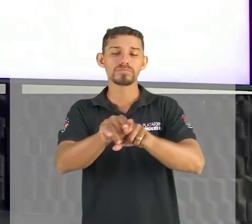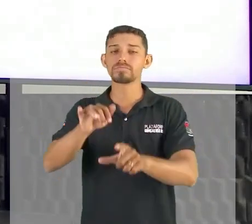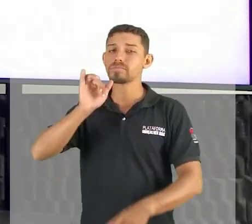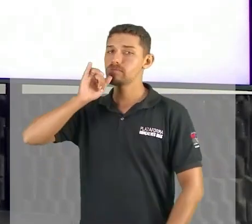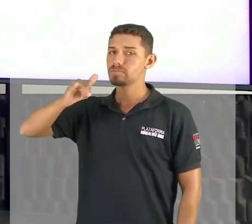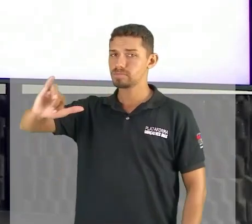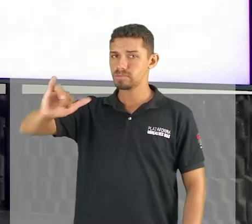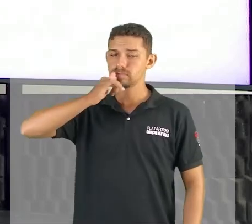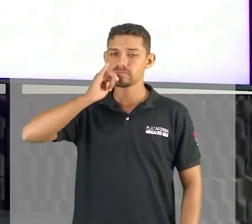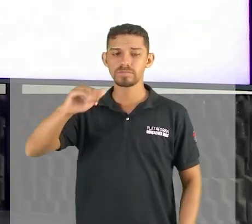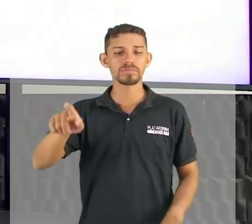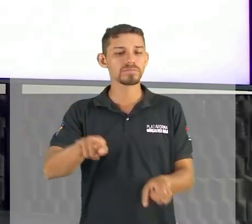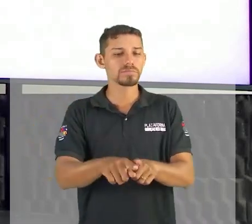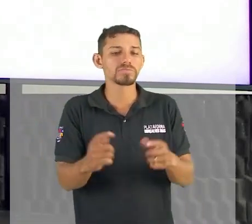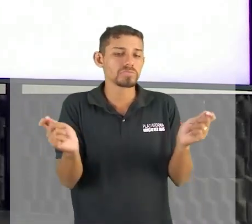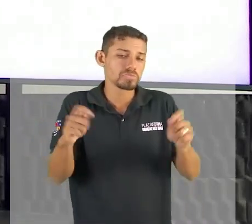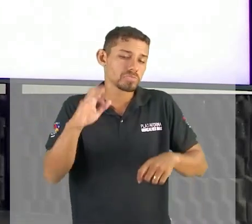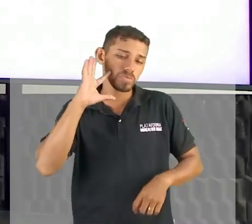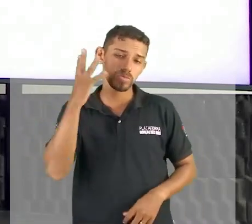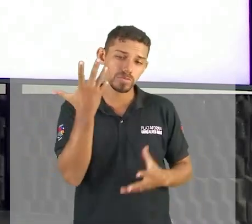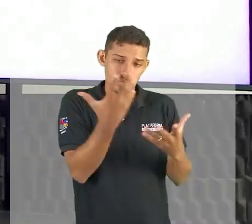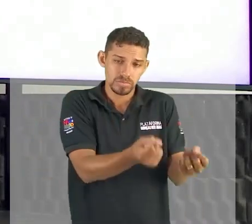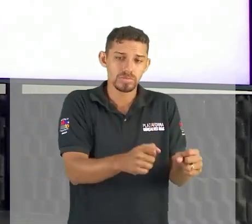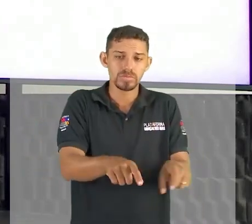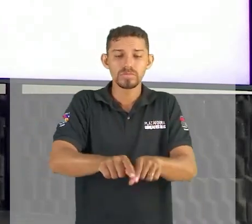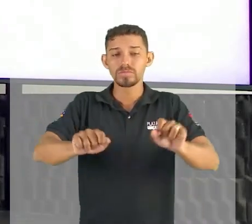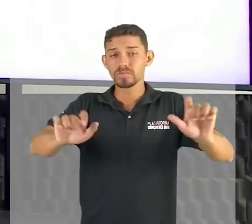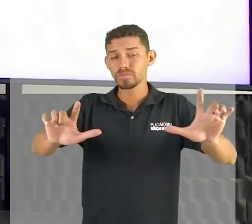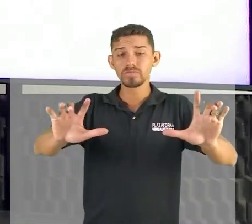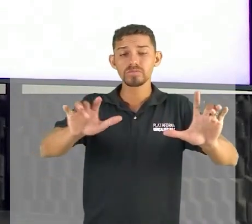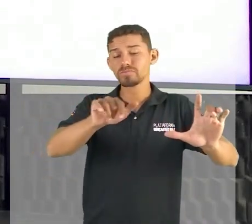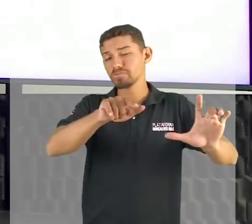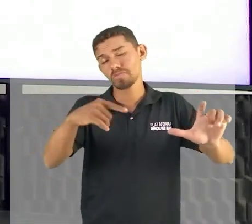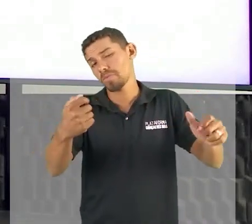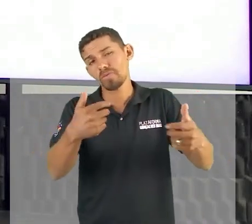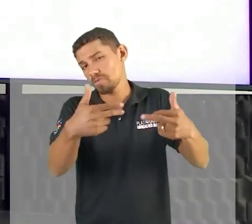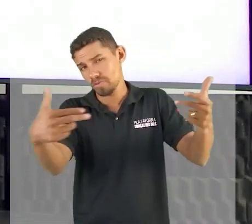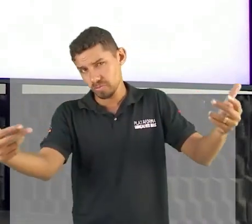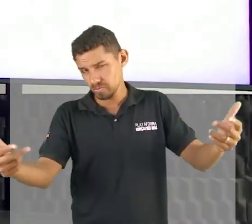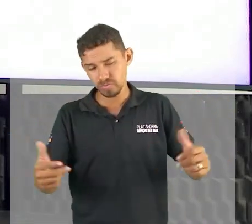correntes elétricas que possam ser suportadas pelos dispositivos envolvidos